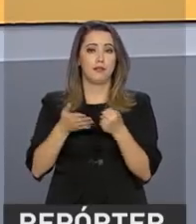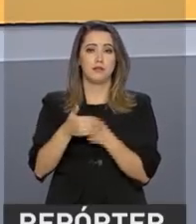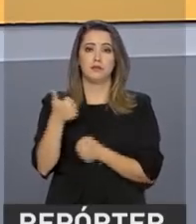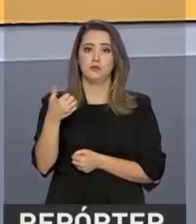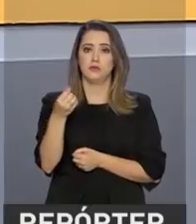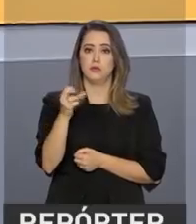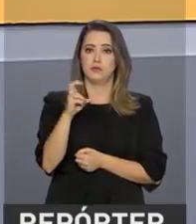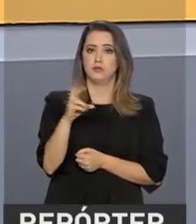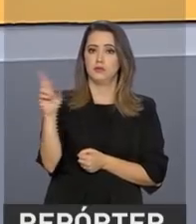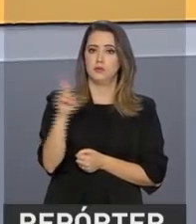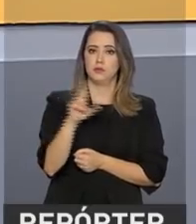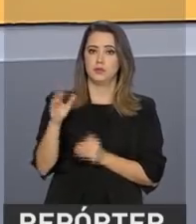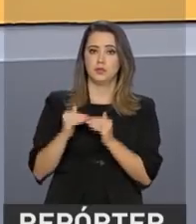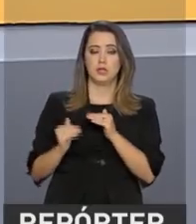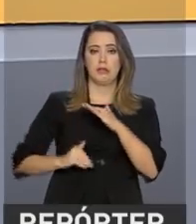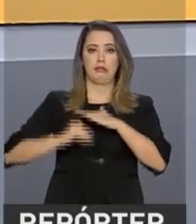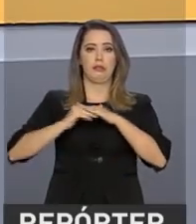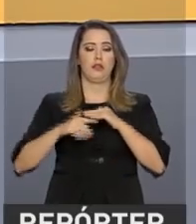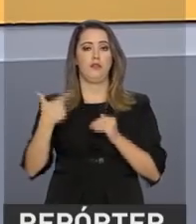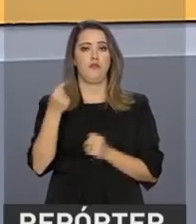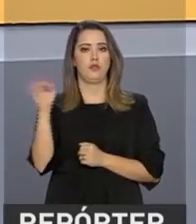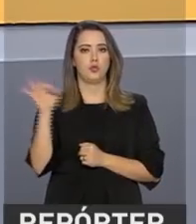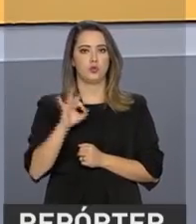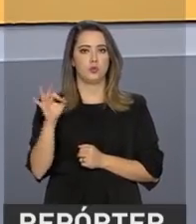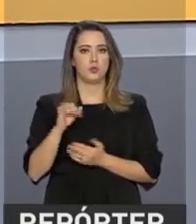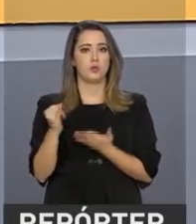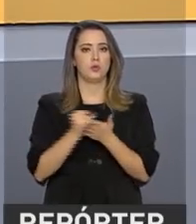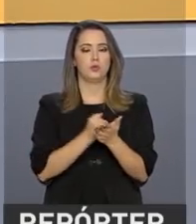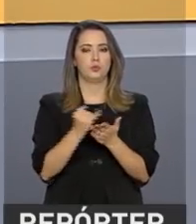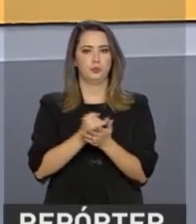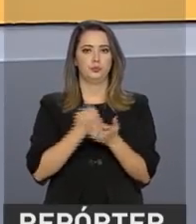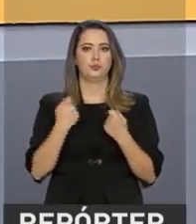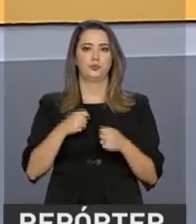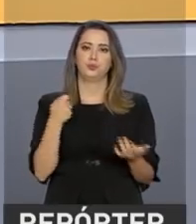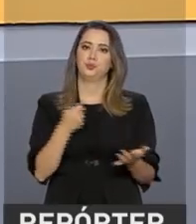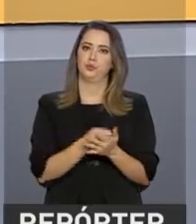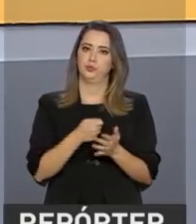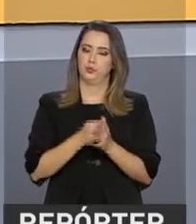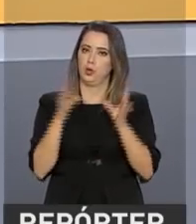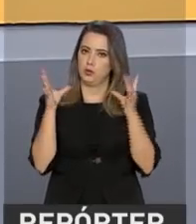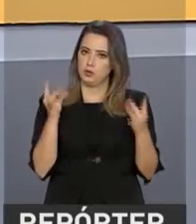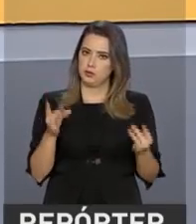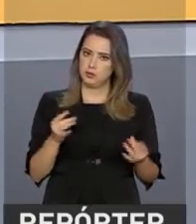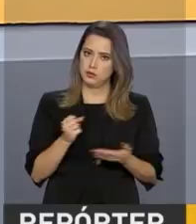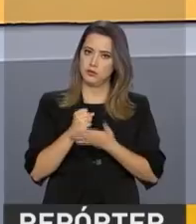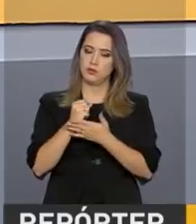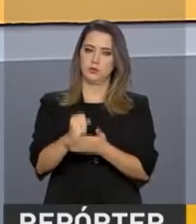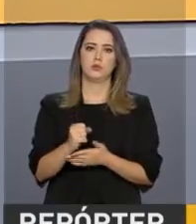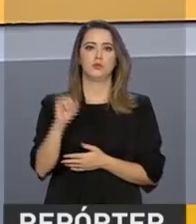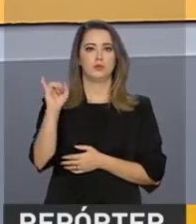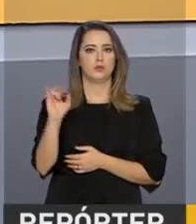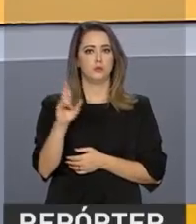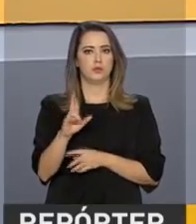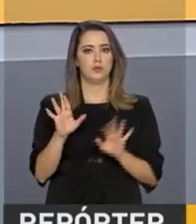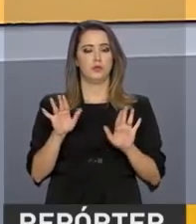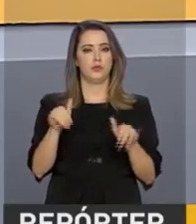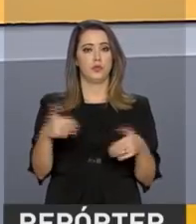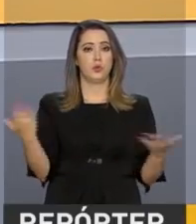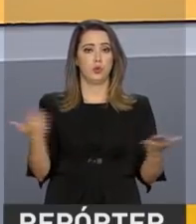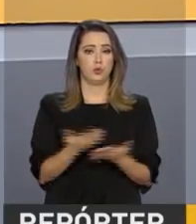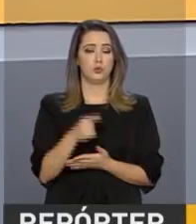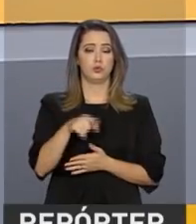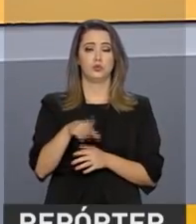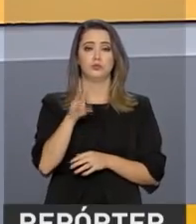R$ 165,00 e máxima de 20% do imposto devido. Todos os detalhes sobre a entrega da declaração, que termina